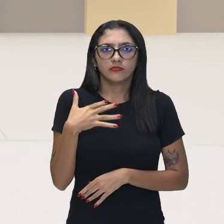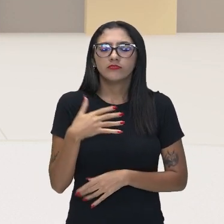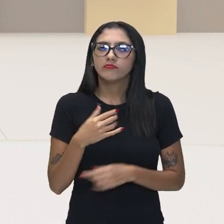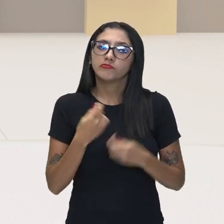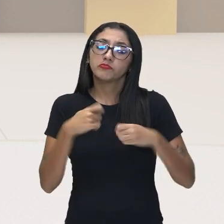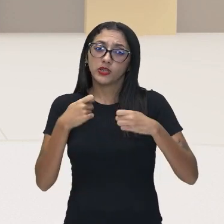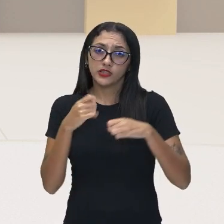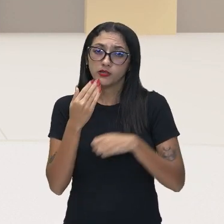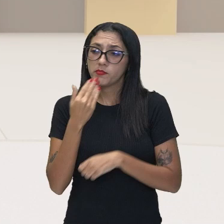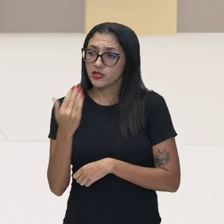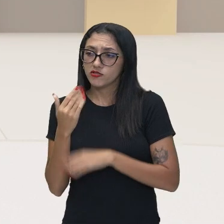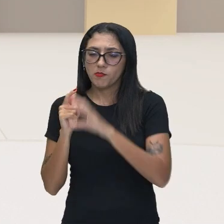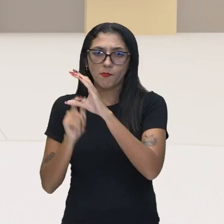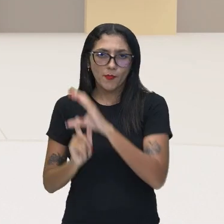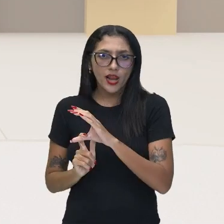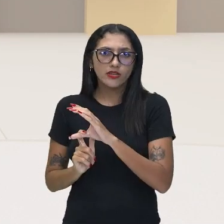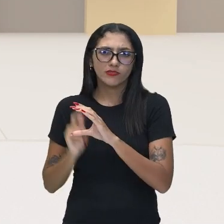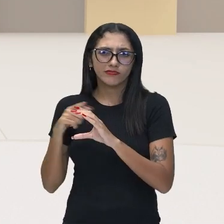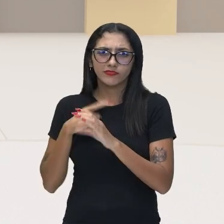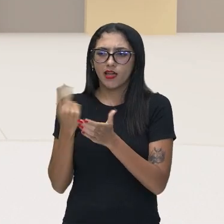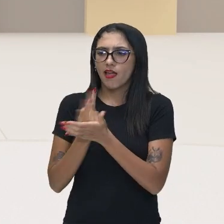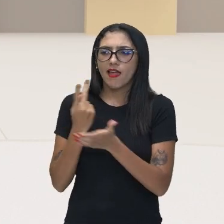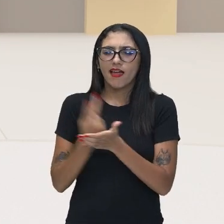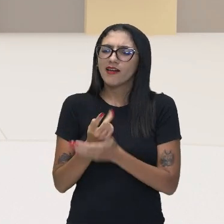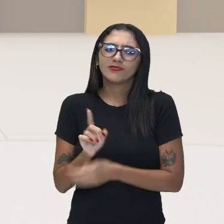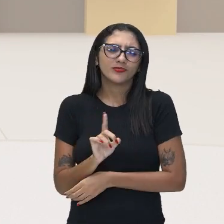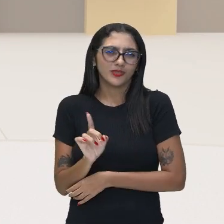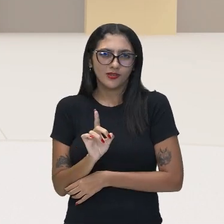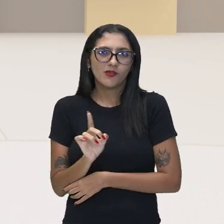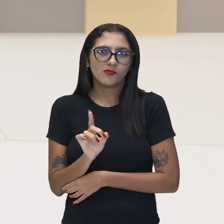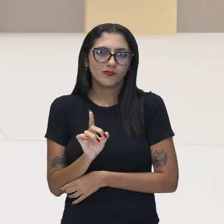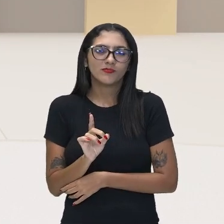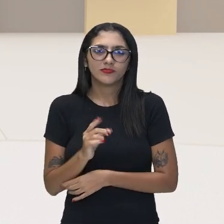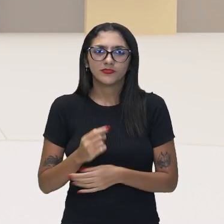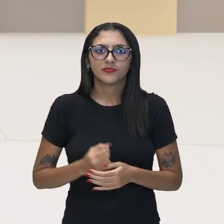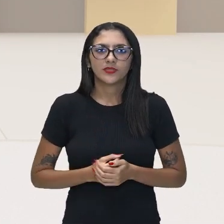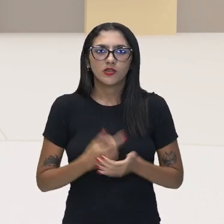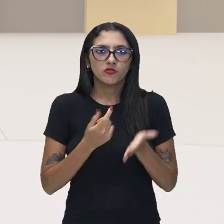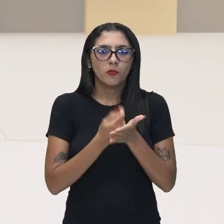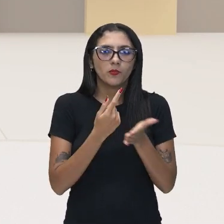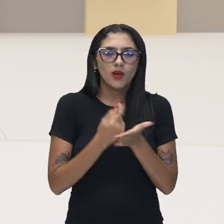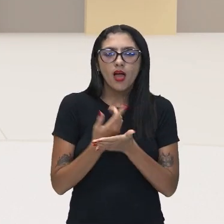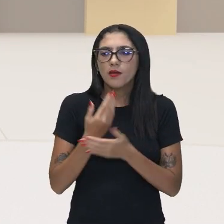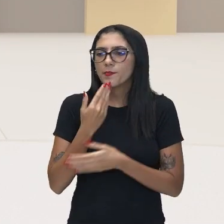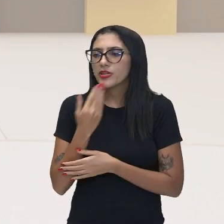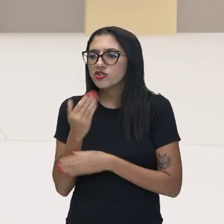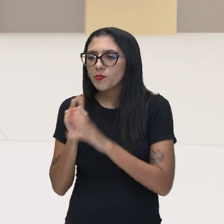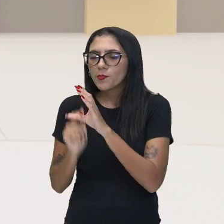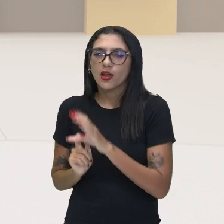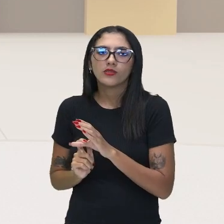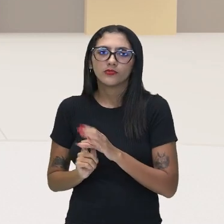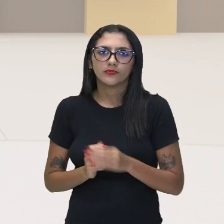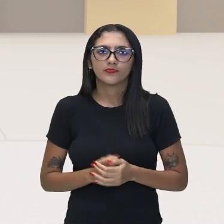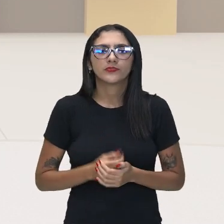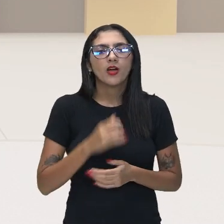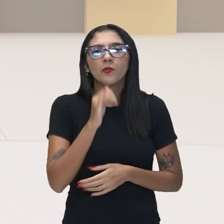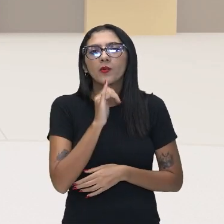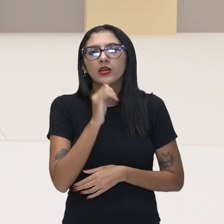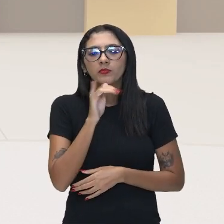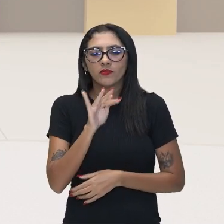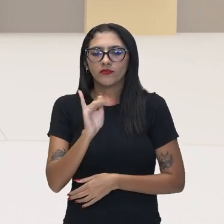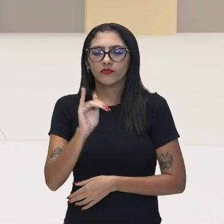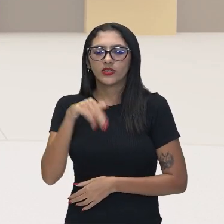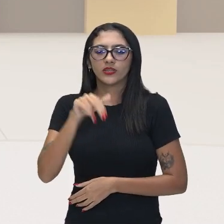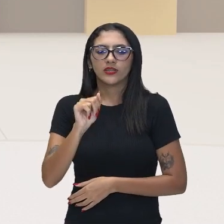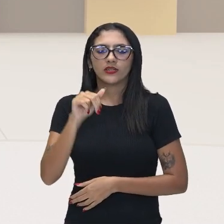empréstimos. Isso não é errado, né? A gente possuir empréstimos. Por exemplo, o financiamento também é um